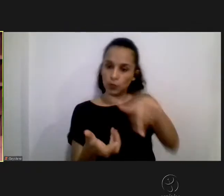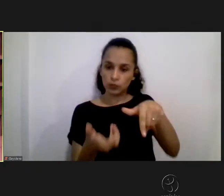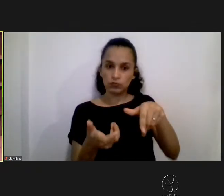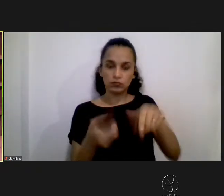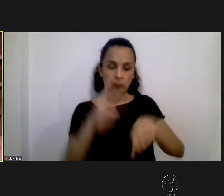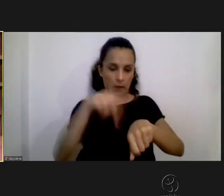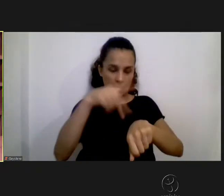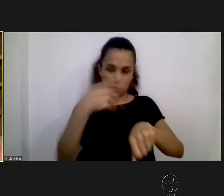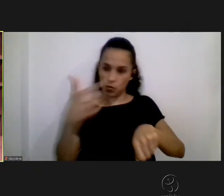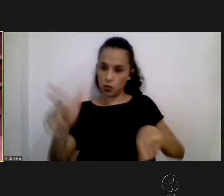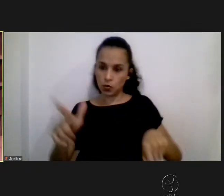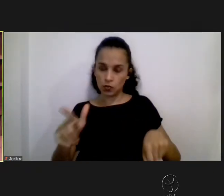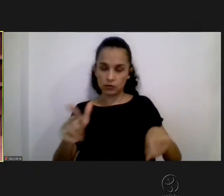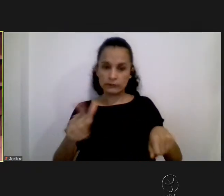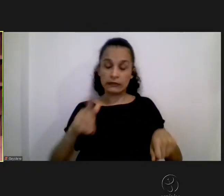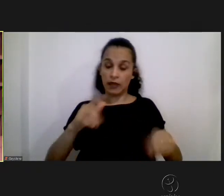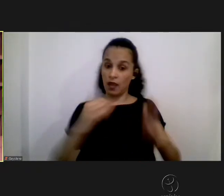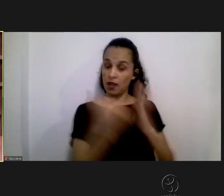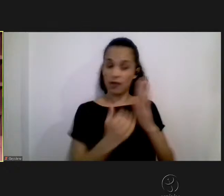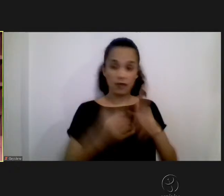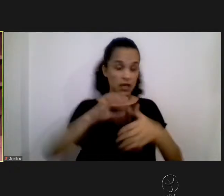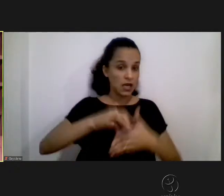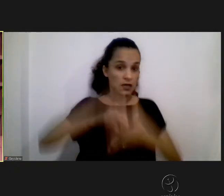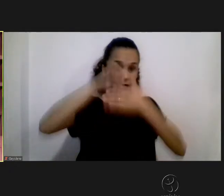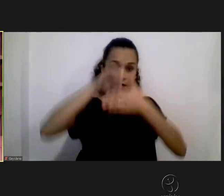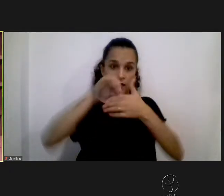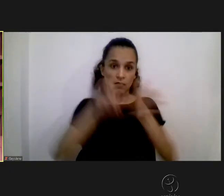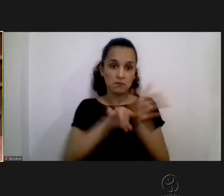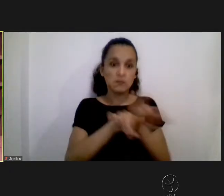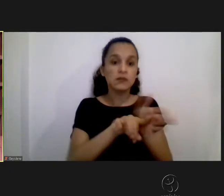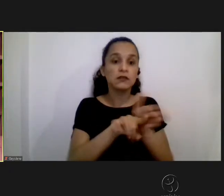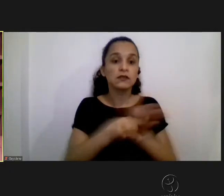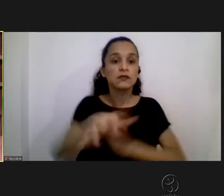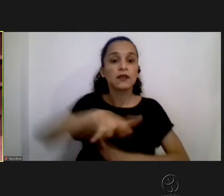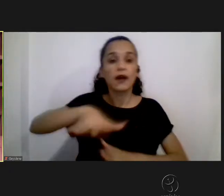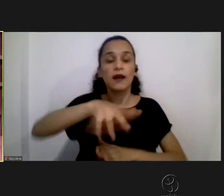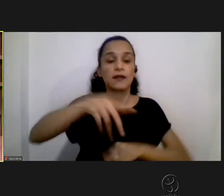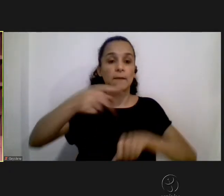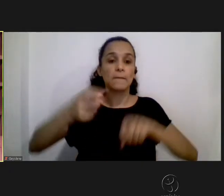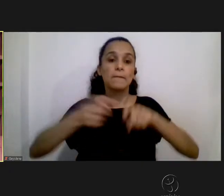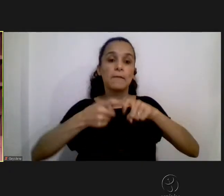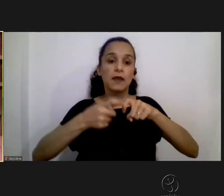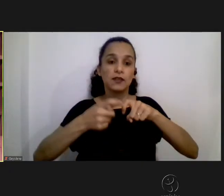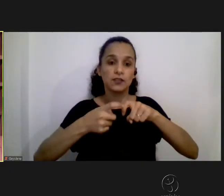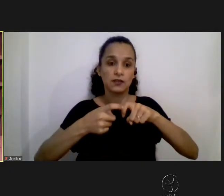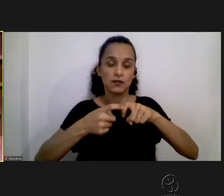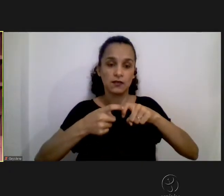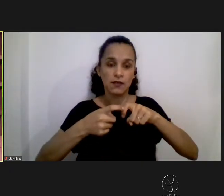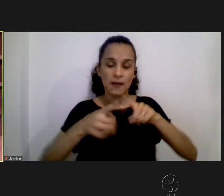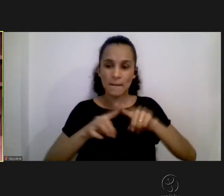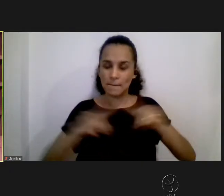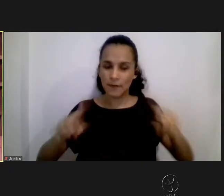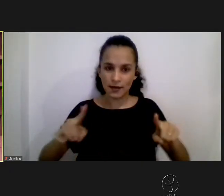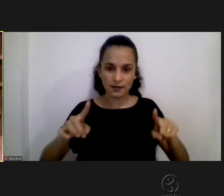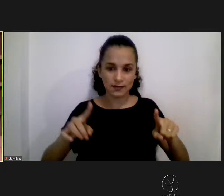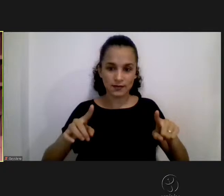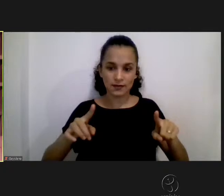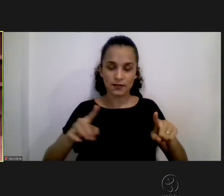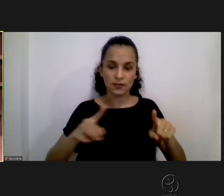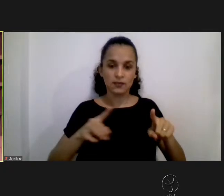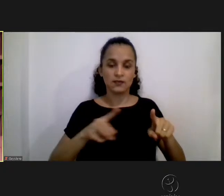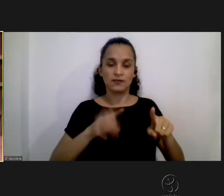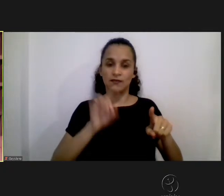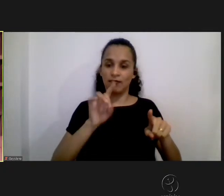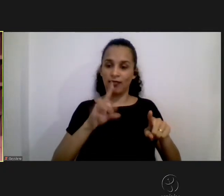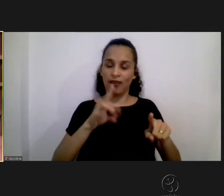mas tem a posição 97ª de acesso à educação, semelhante